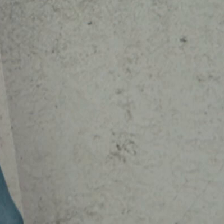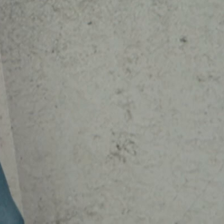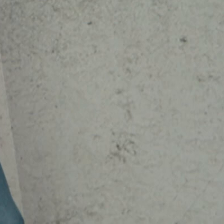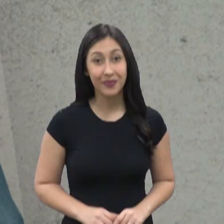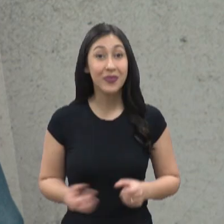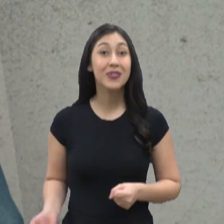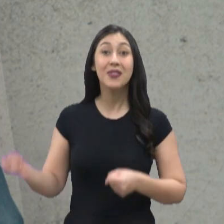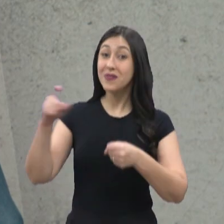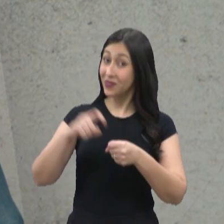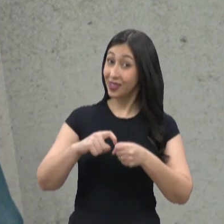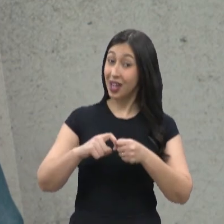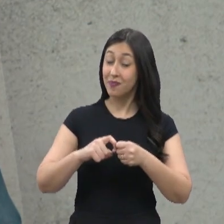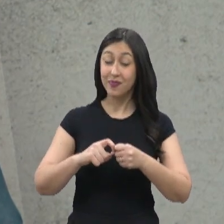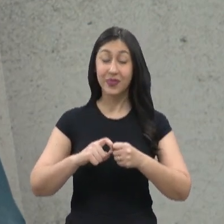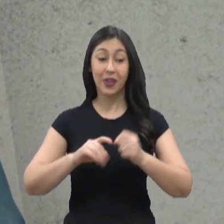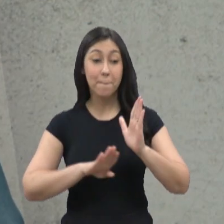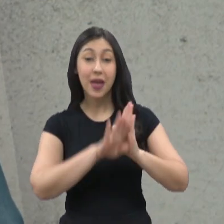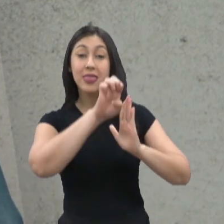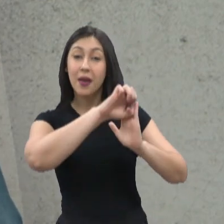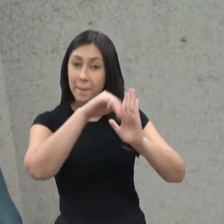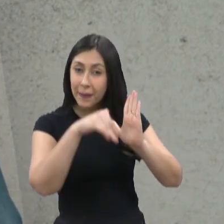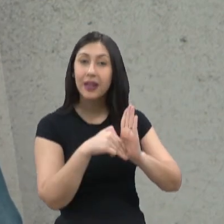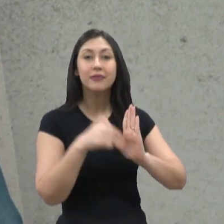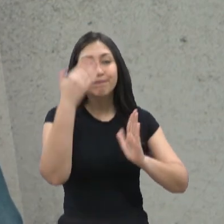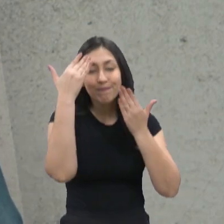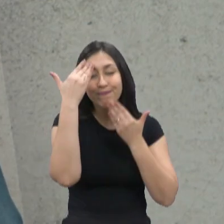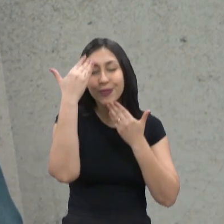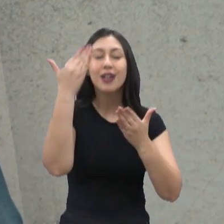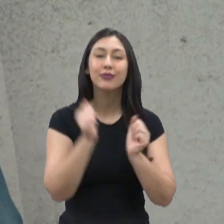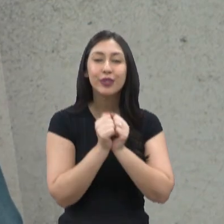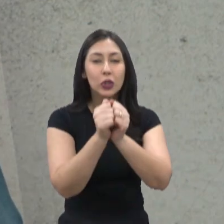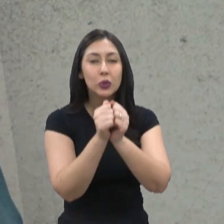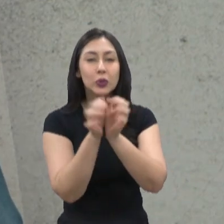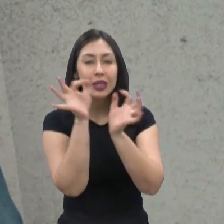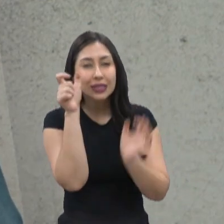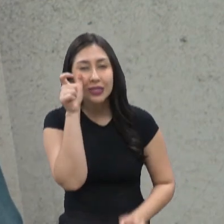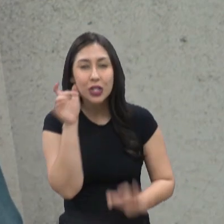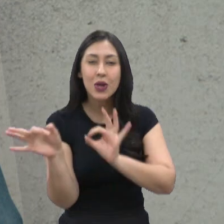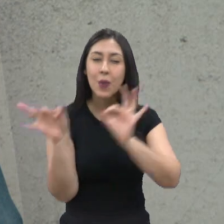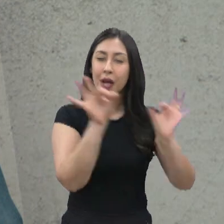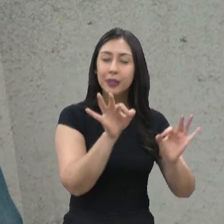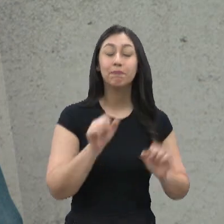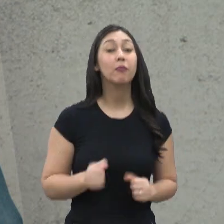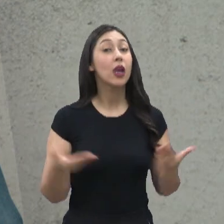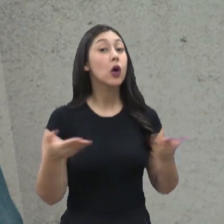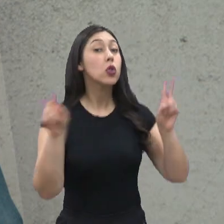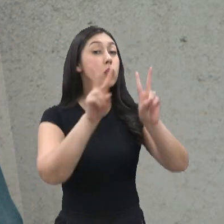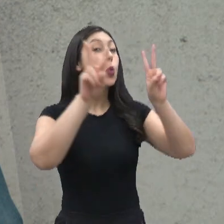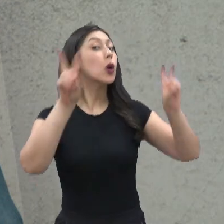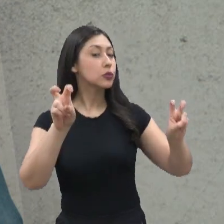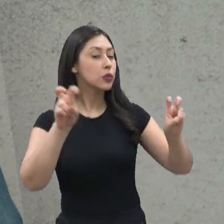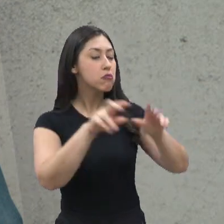Estamos de volta com a Estação Mercado. Muito obrigada pela sua companhia aqui no nosso programa, viu? Agora a gente vai falar sobre um mercado que está em alta,